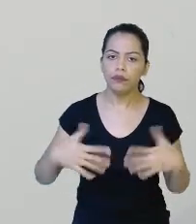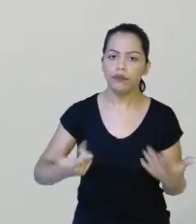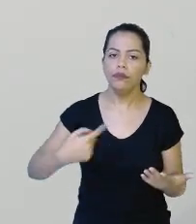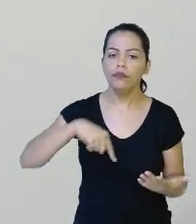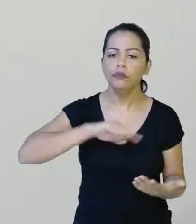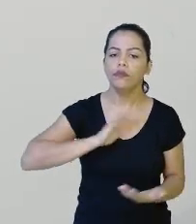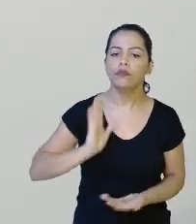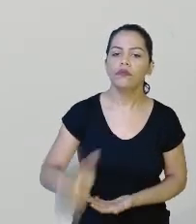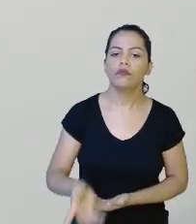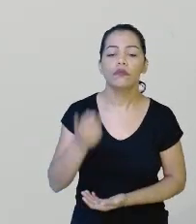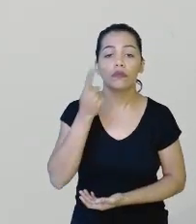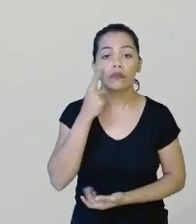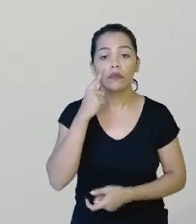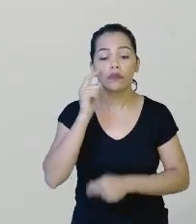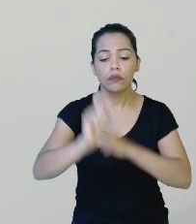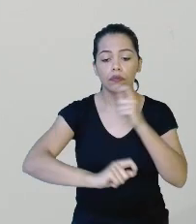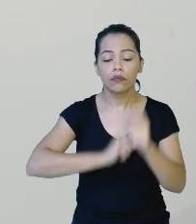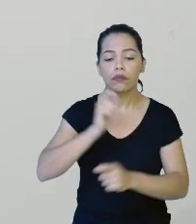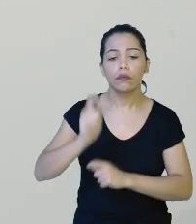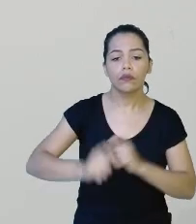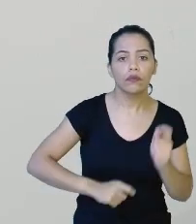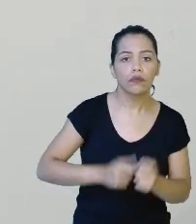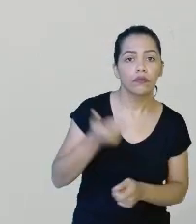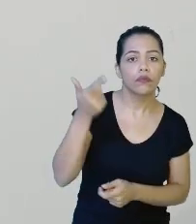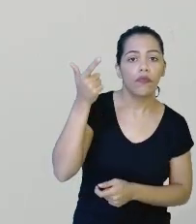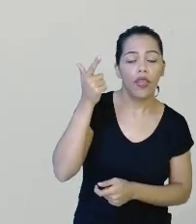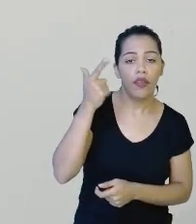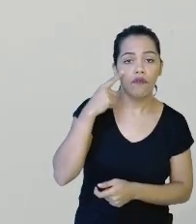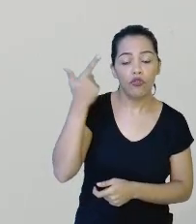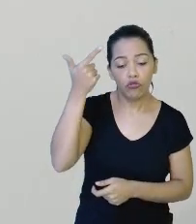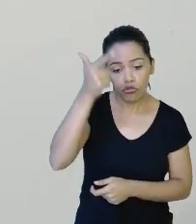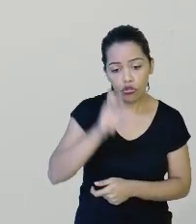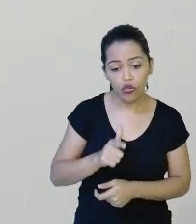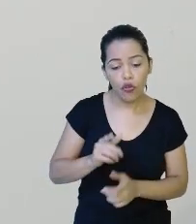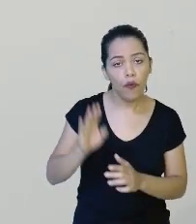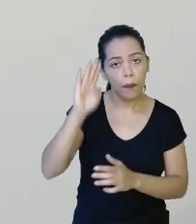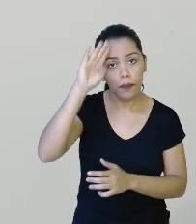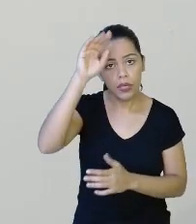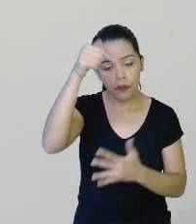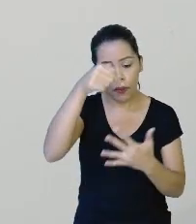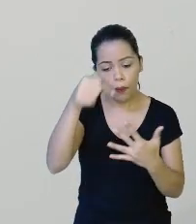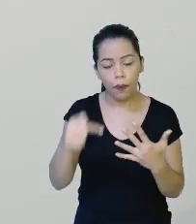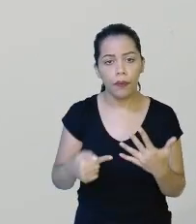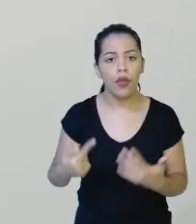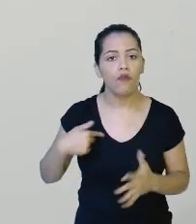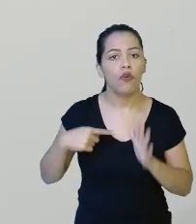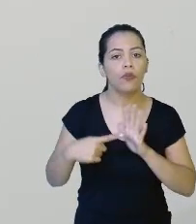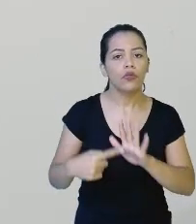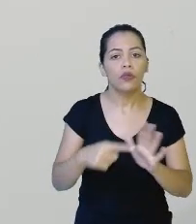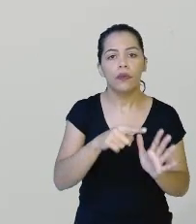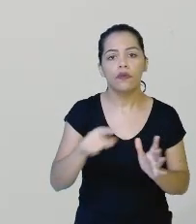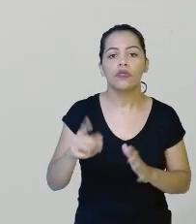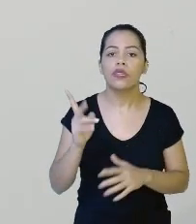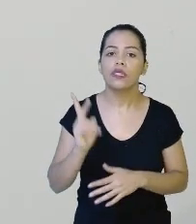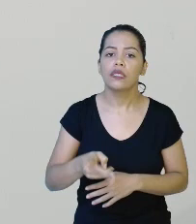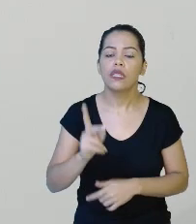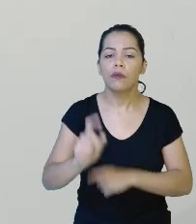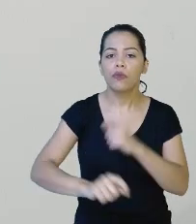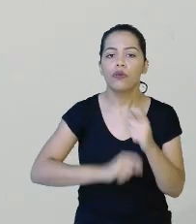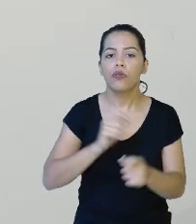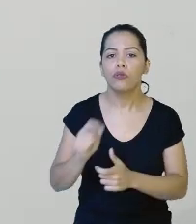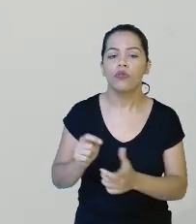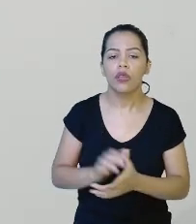gente já reviu nossa aula, já viu os principais pontos. Eu vou trazer para vocês, como sempre,